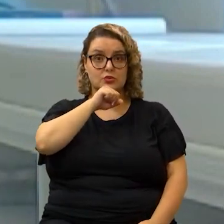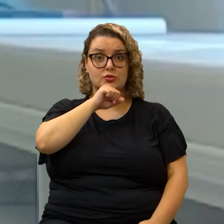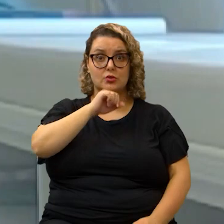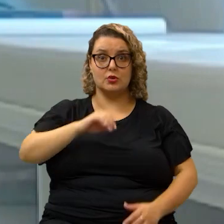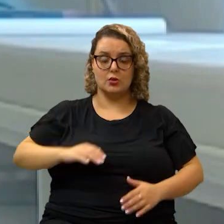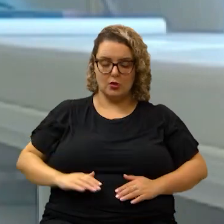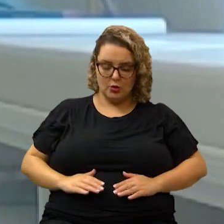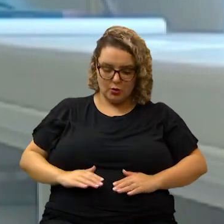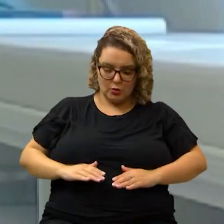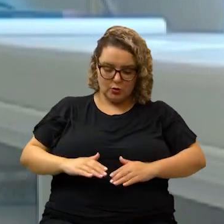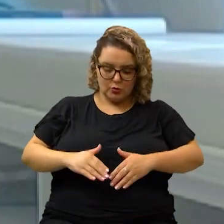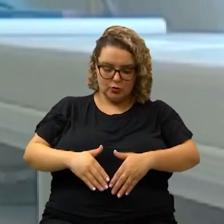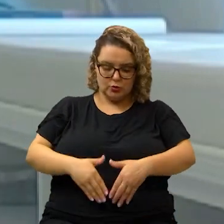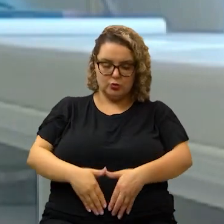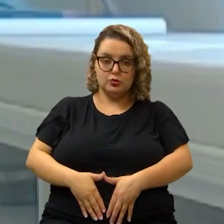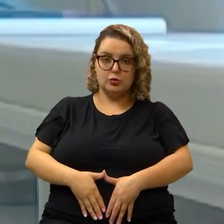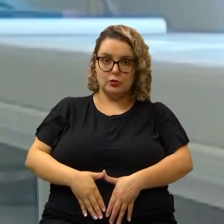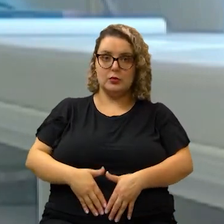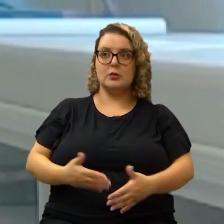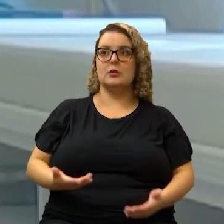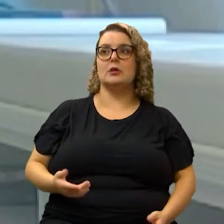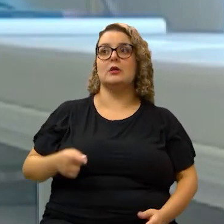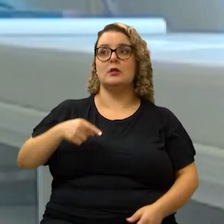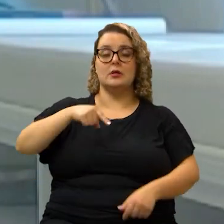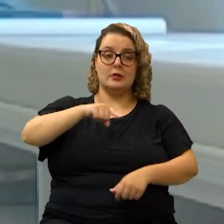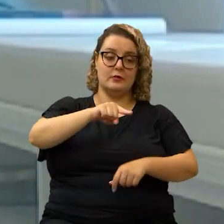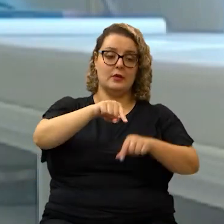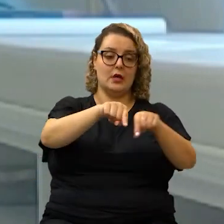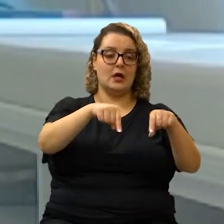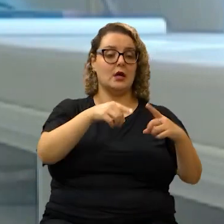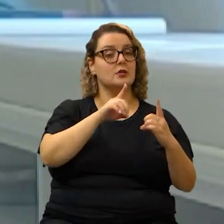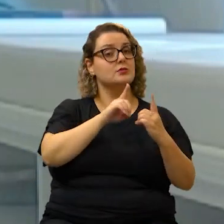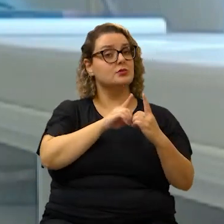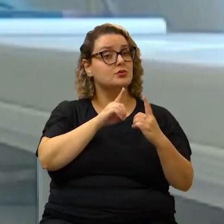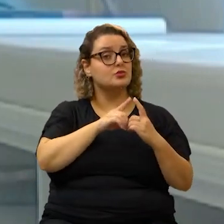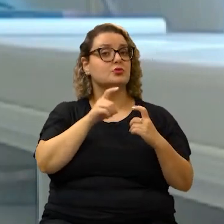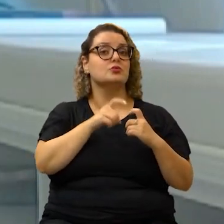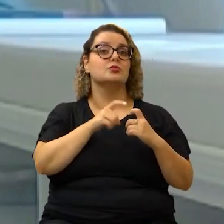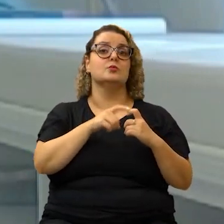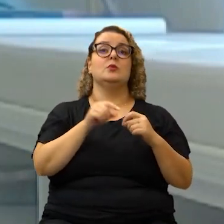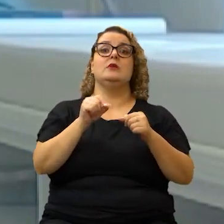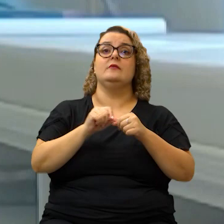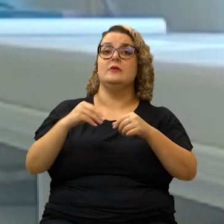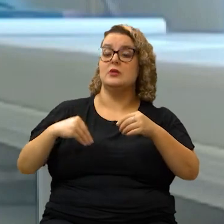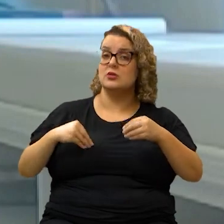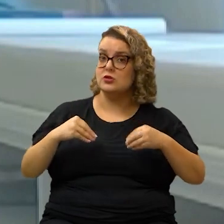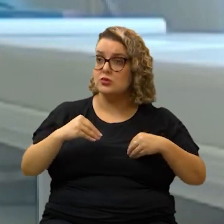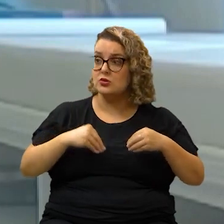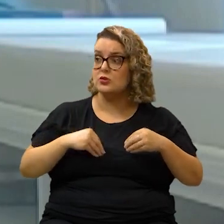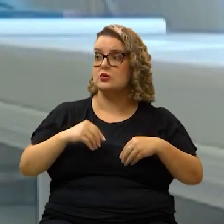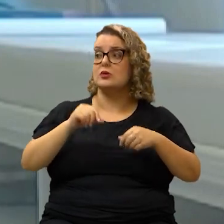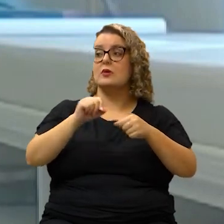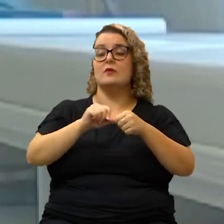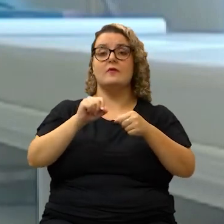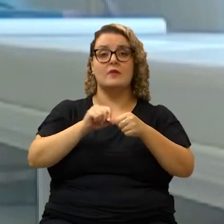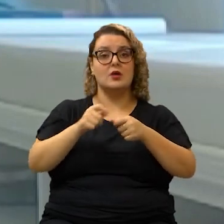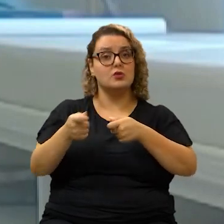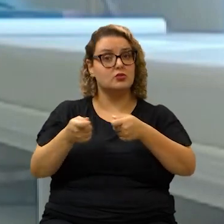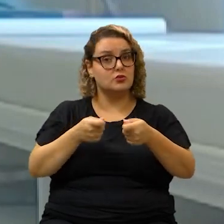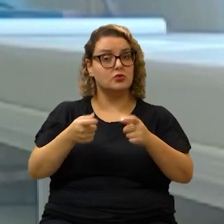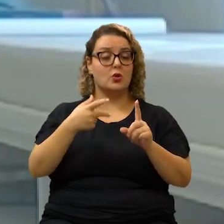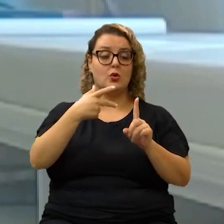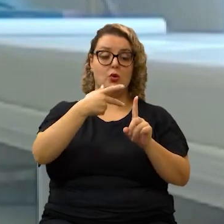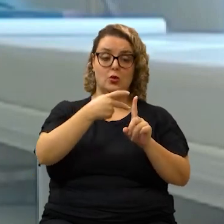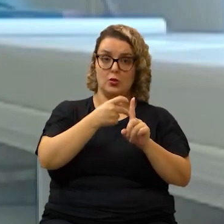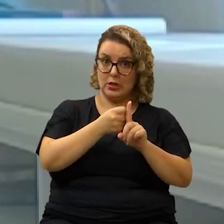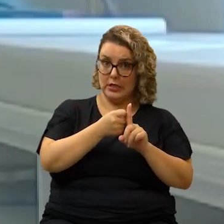às consultas adequadamente, que ela faça os exames, faça seus controles, tome as vacinas que são